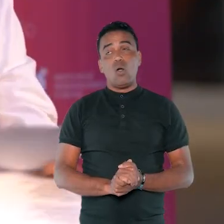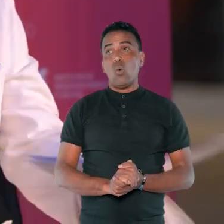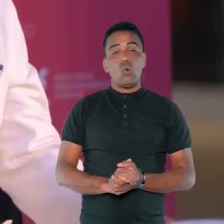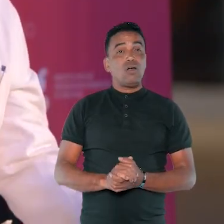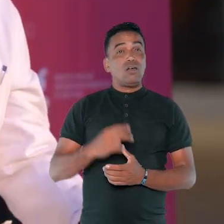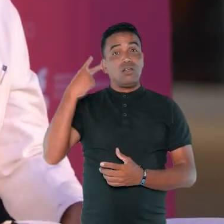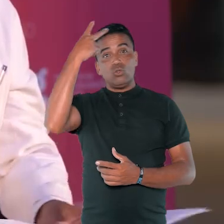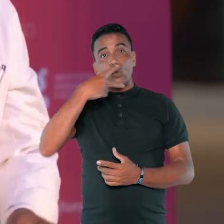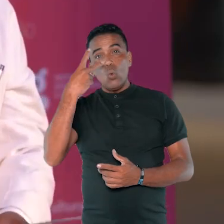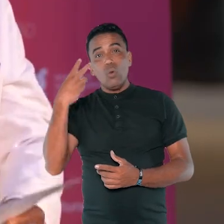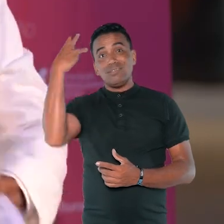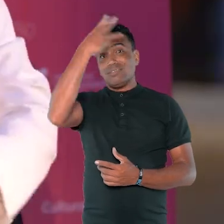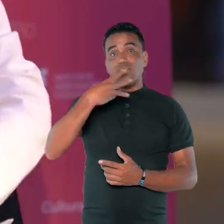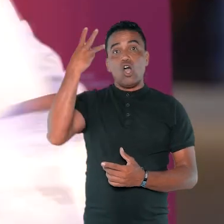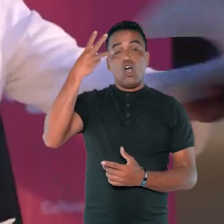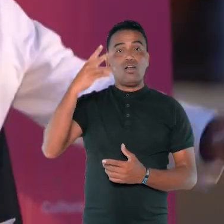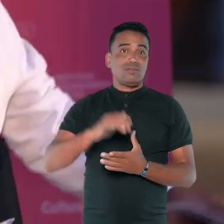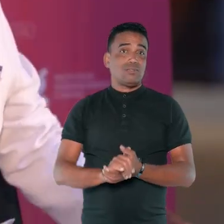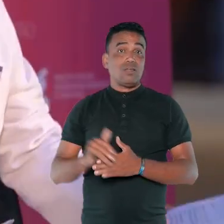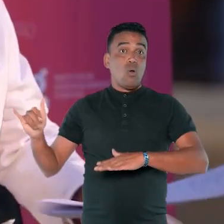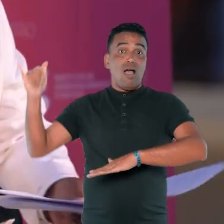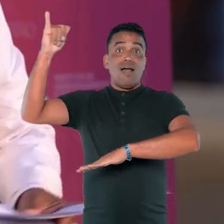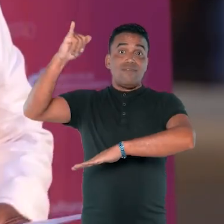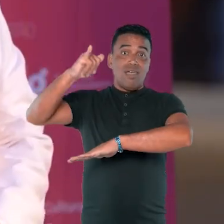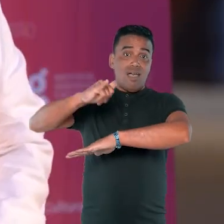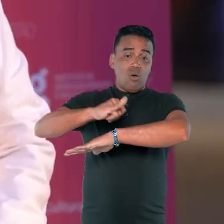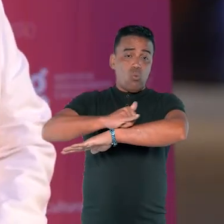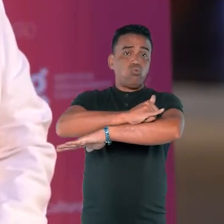horas, baixou um avião todo branco,